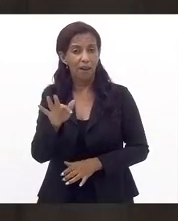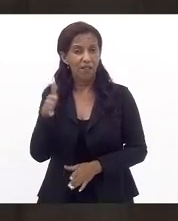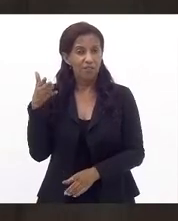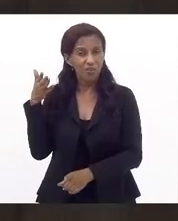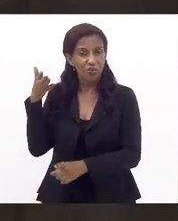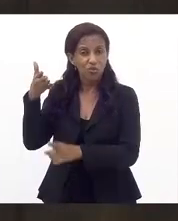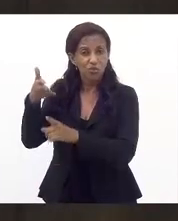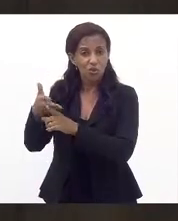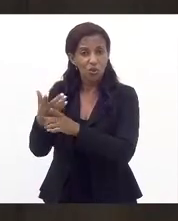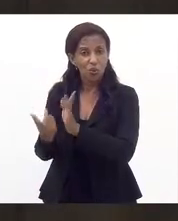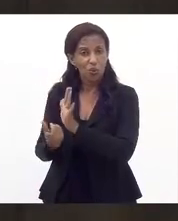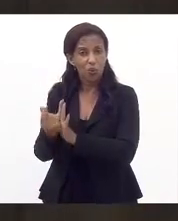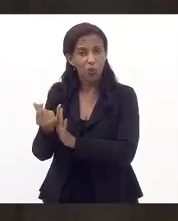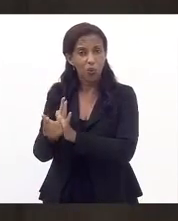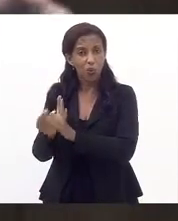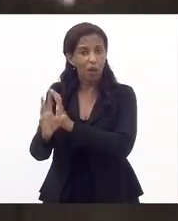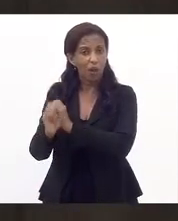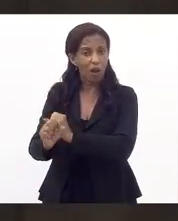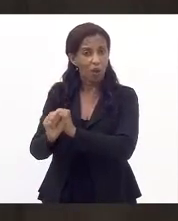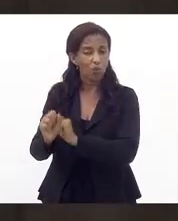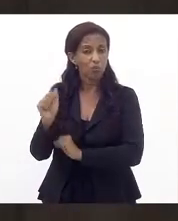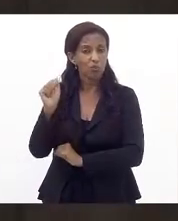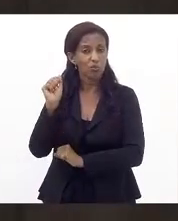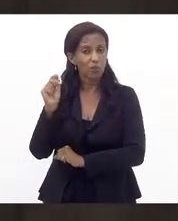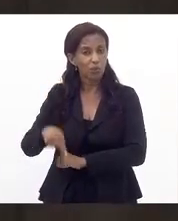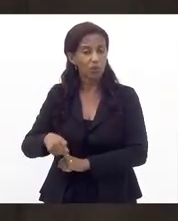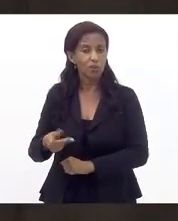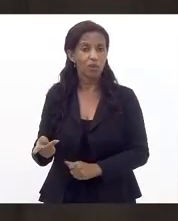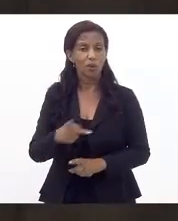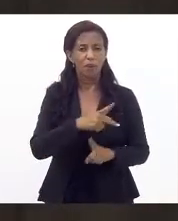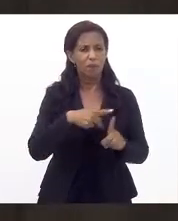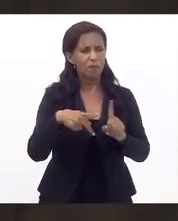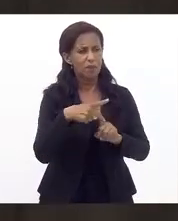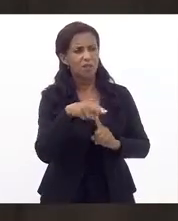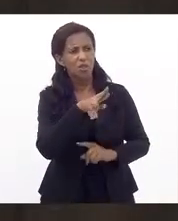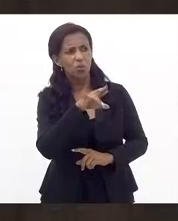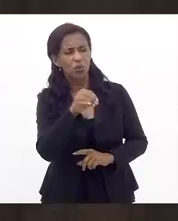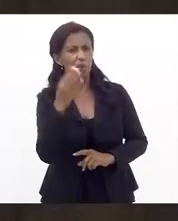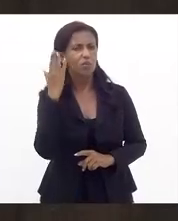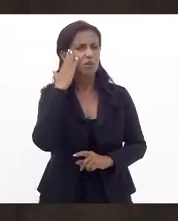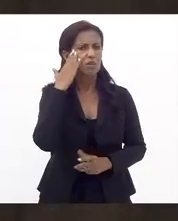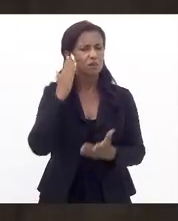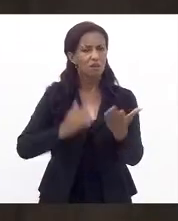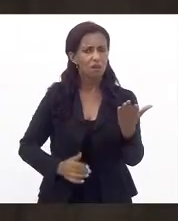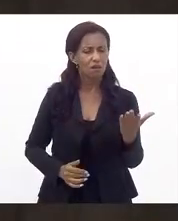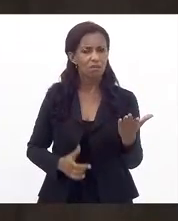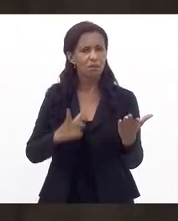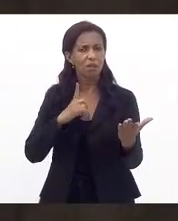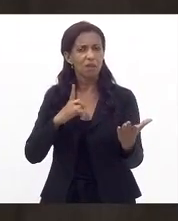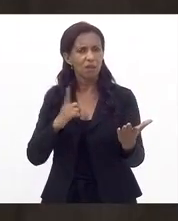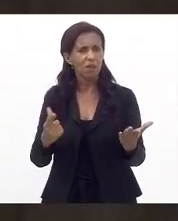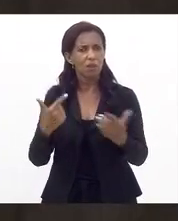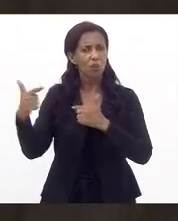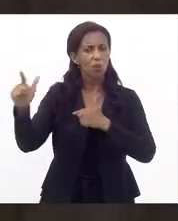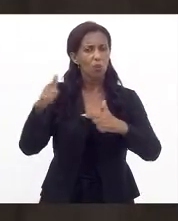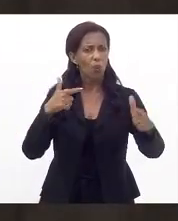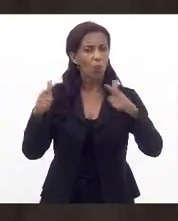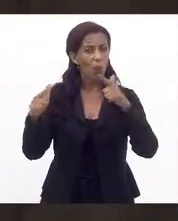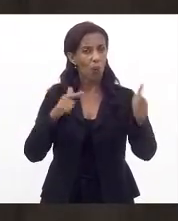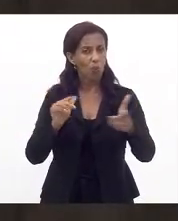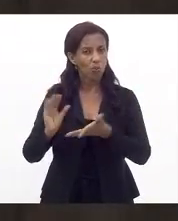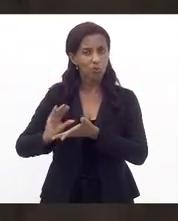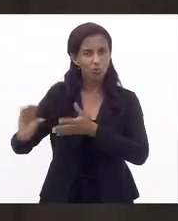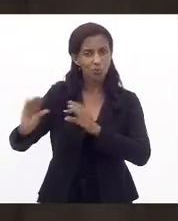exclusivo no cálculo dos proventos de aposentadoria o presidente do Rio previdência sabe que existem outros